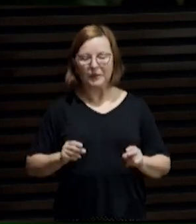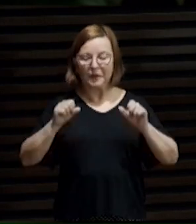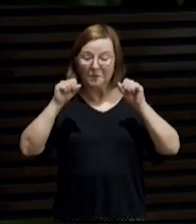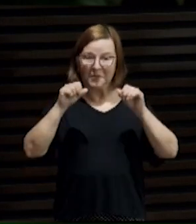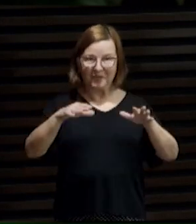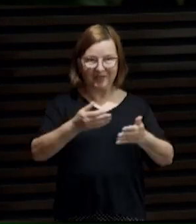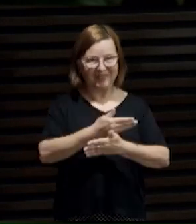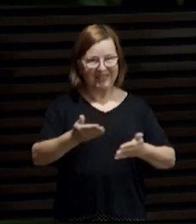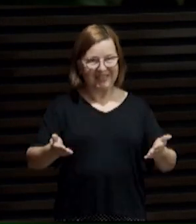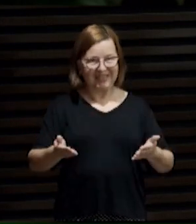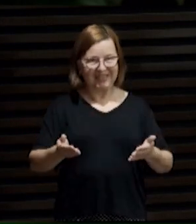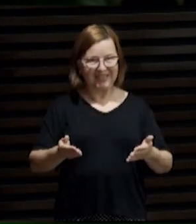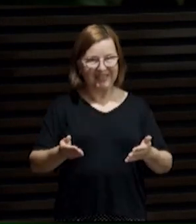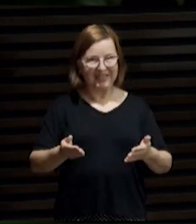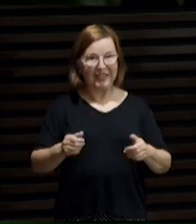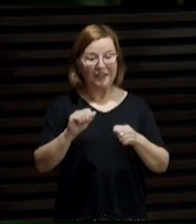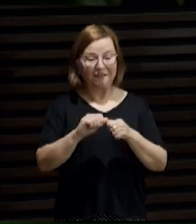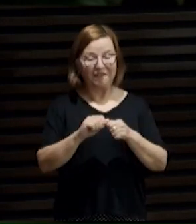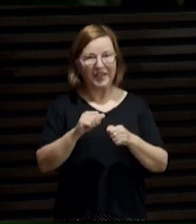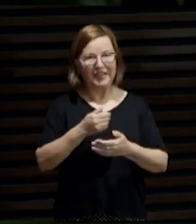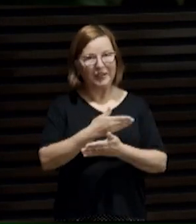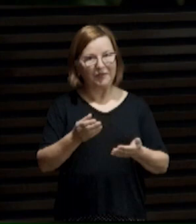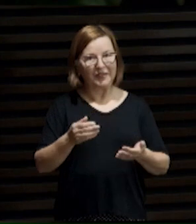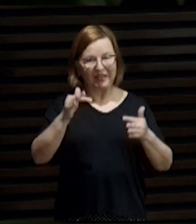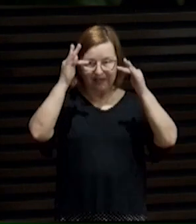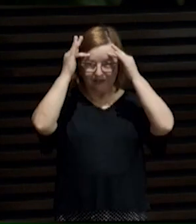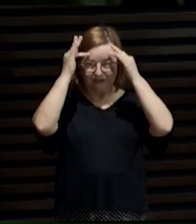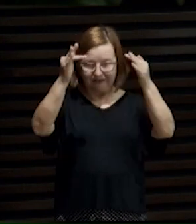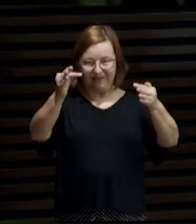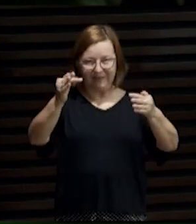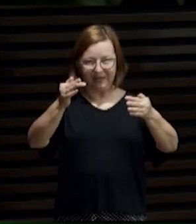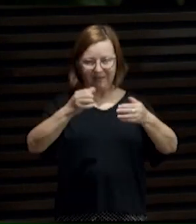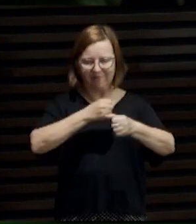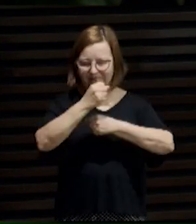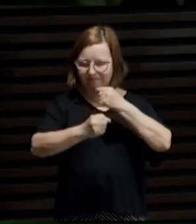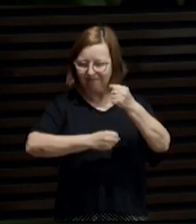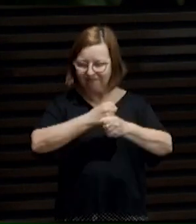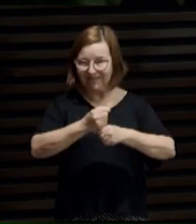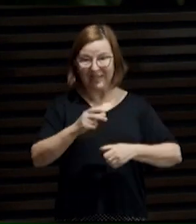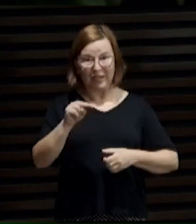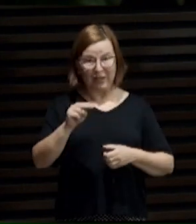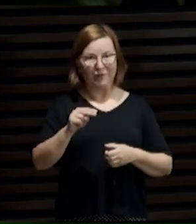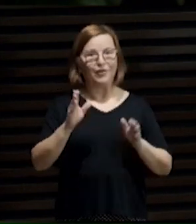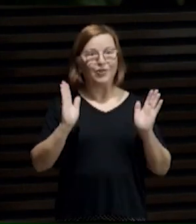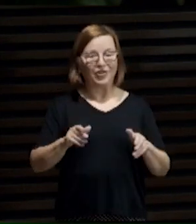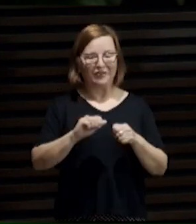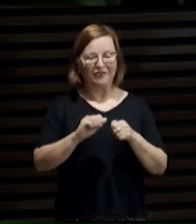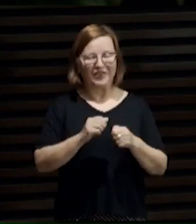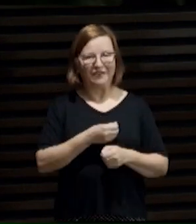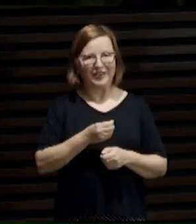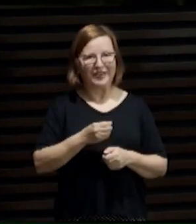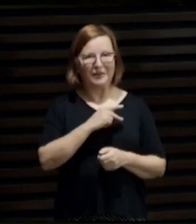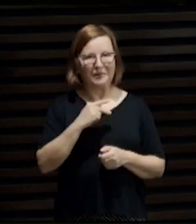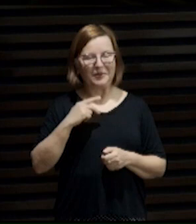fiel por muitos anos, como o Senhor tem feito na vida do pastor Glênio. Vocês tinham uma grande bênção nessa igreja, ter um